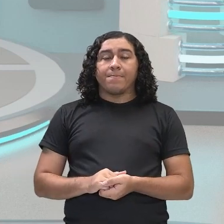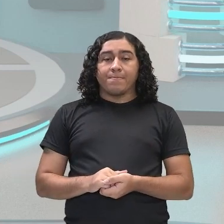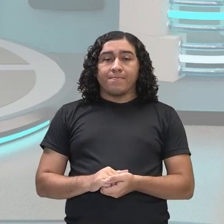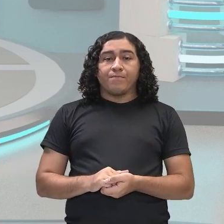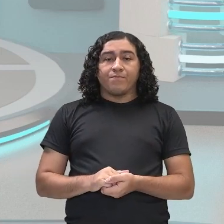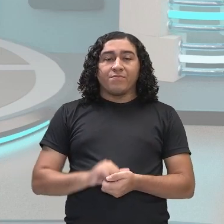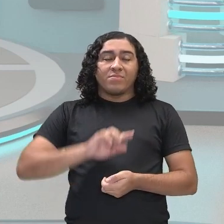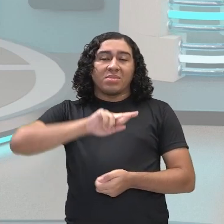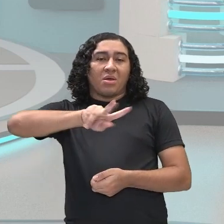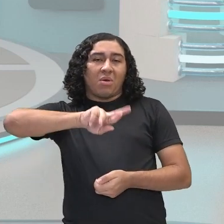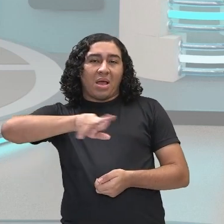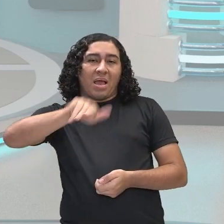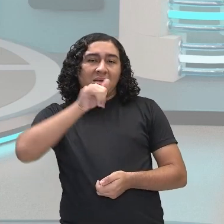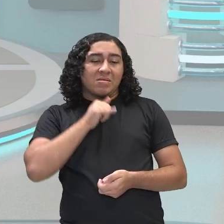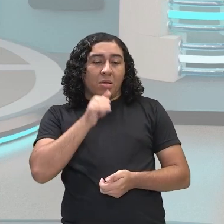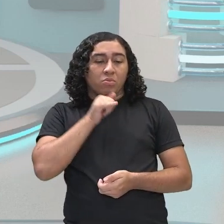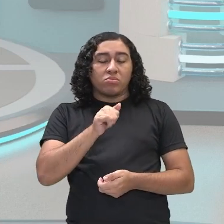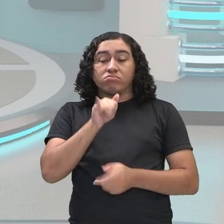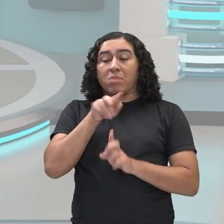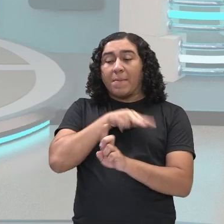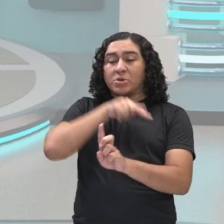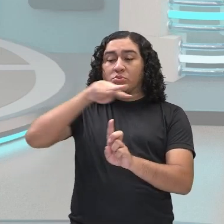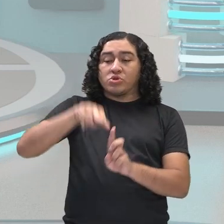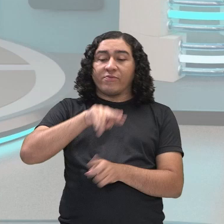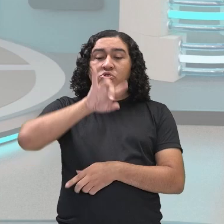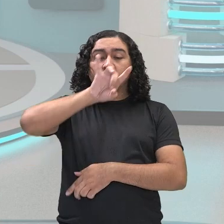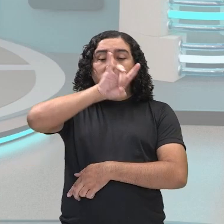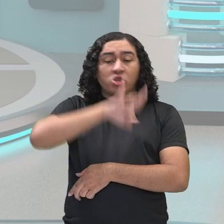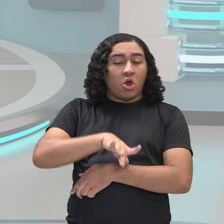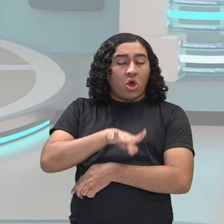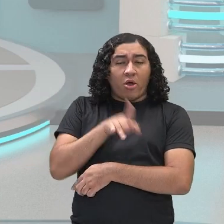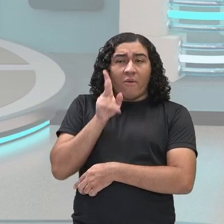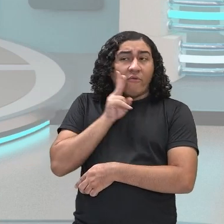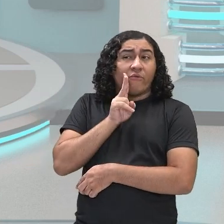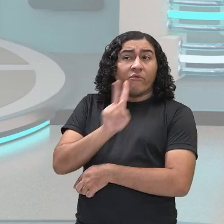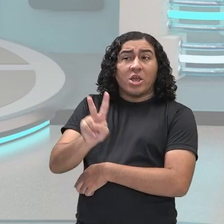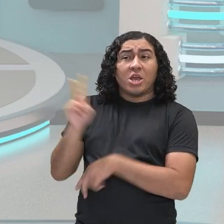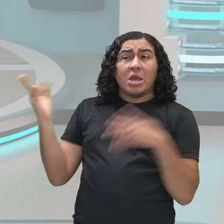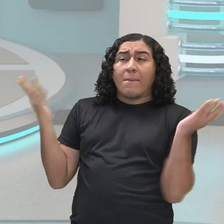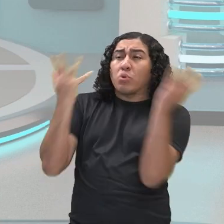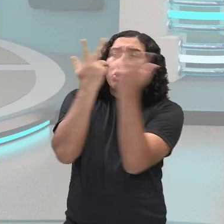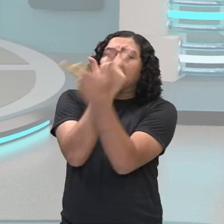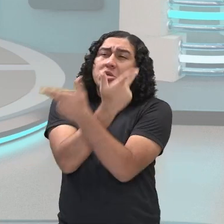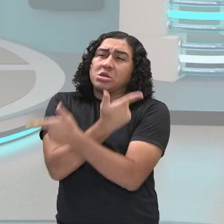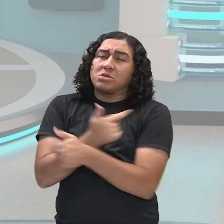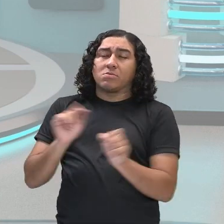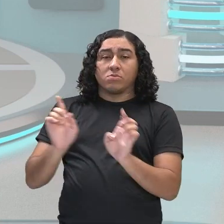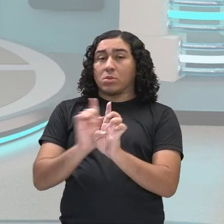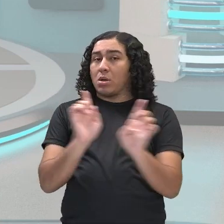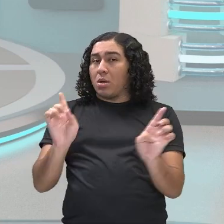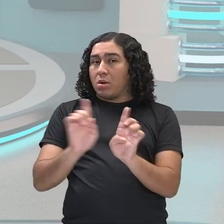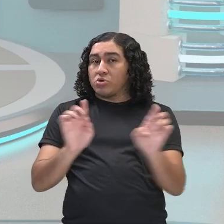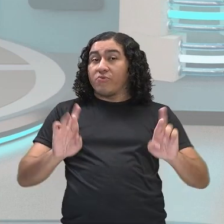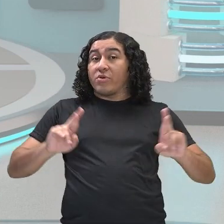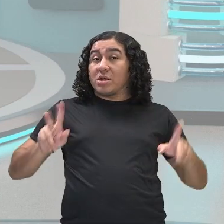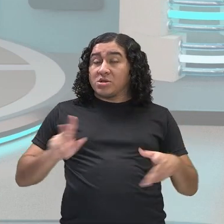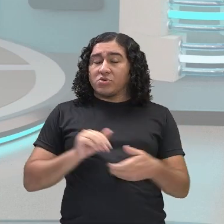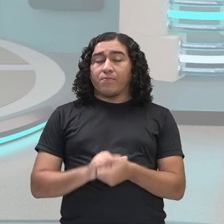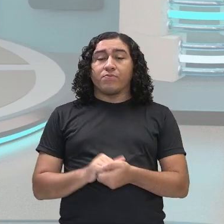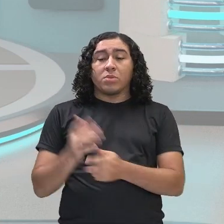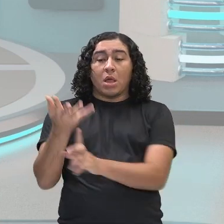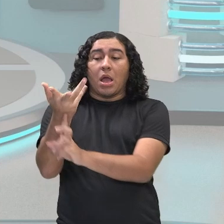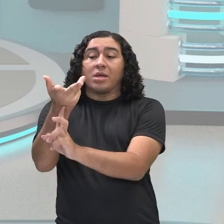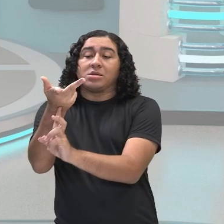não é um olhar apenas romantizado. Aqui os artistas vão colocar